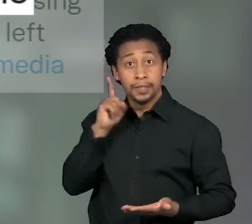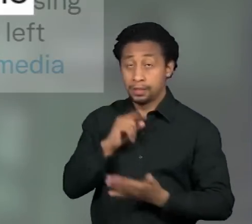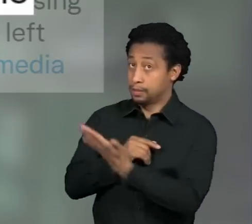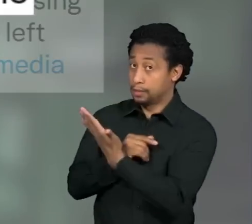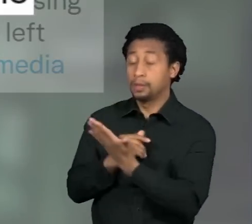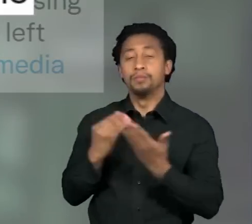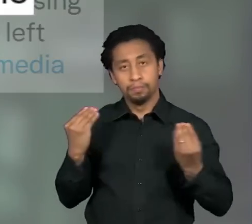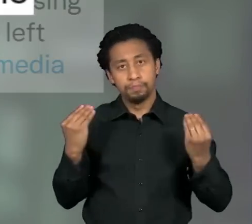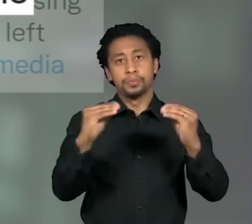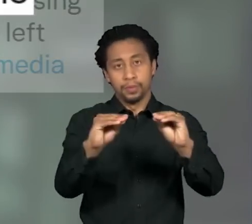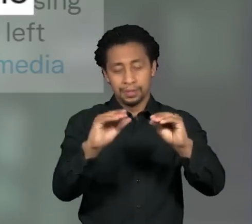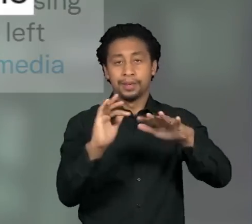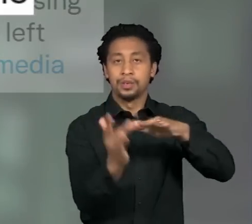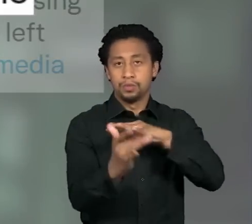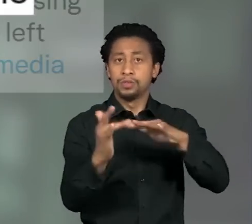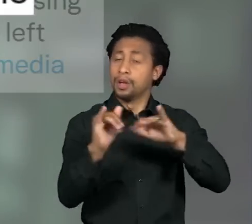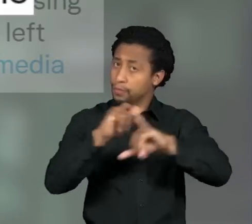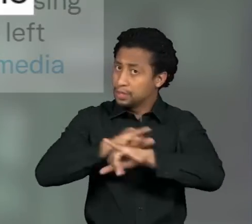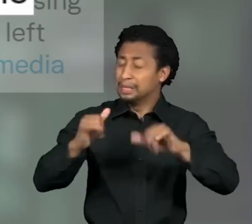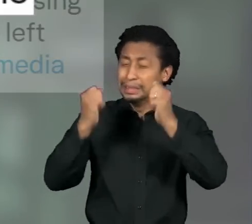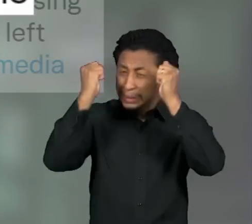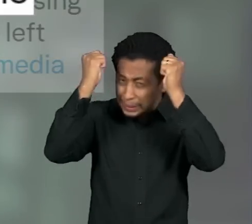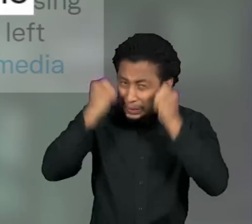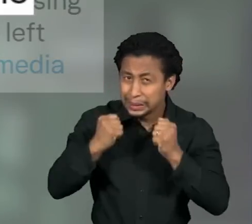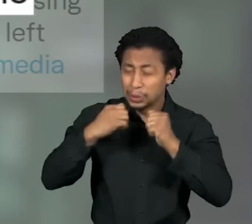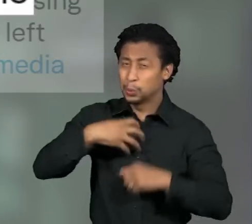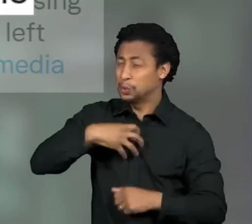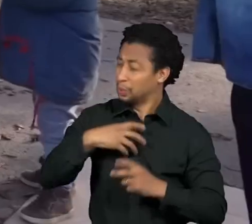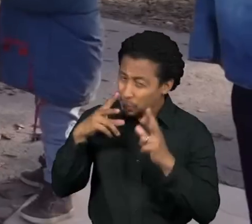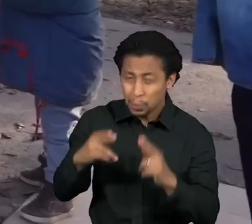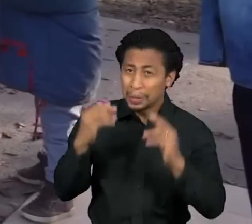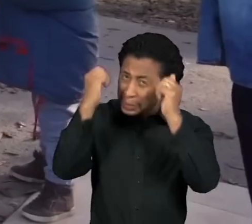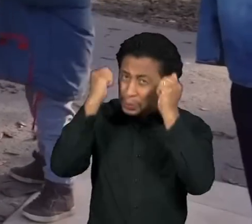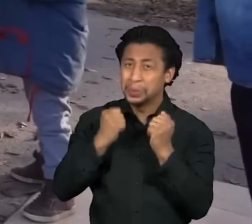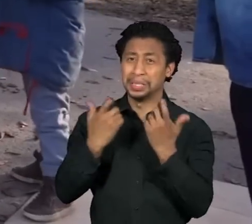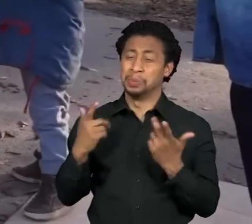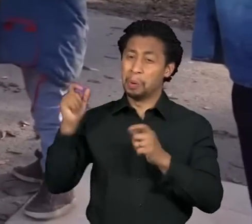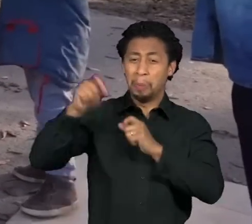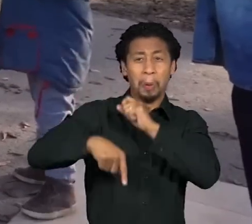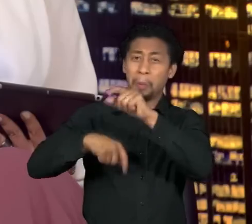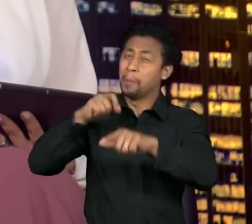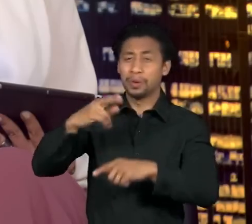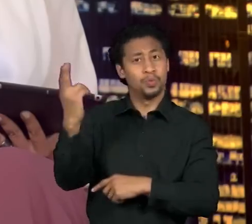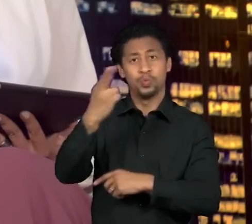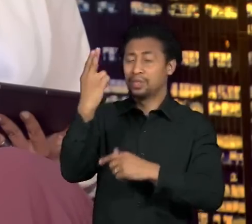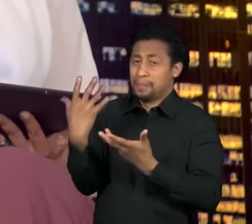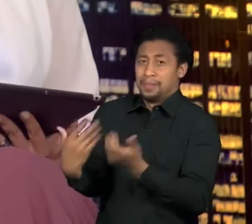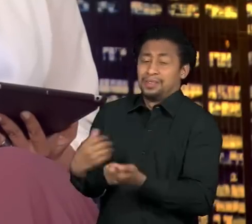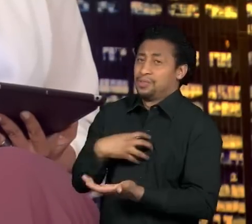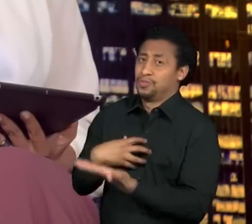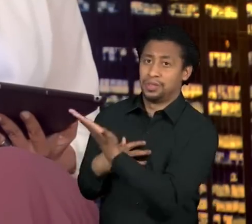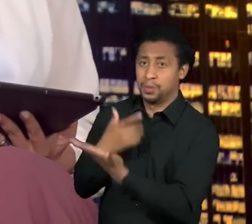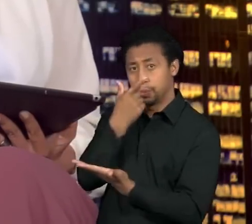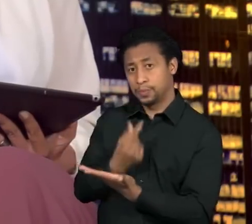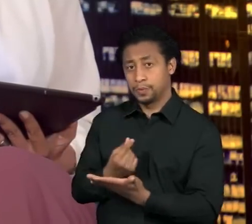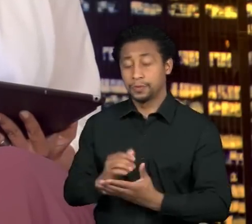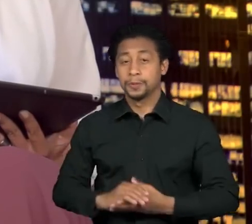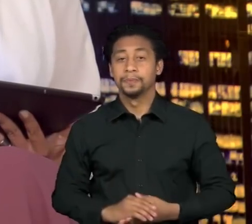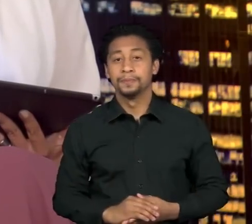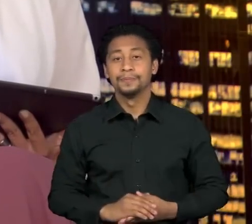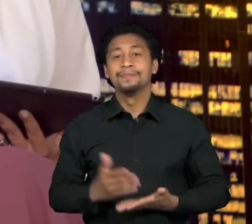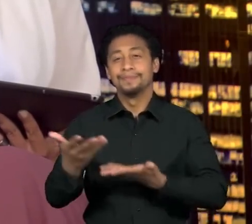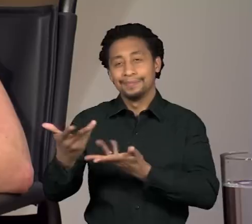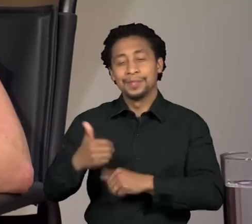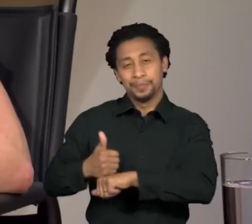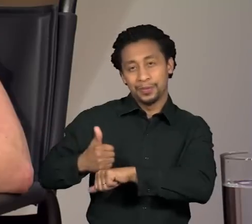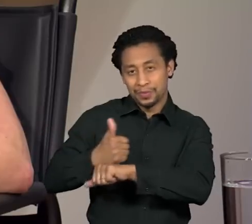terrorismo nas redes sociais e disse que não há nenhum espaço para negociação com o regime de Putin. Recebemos a socióloga